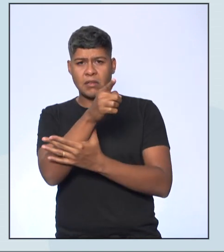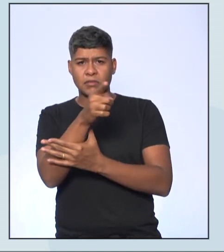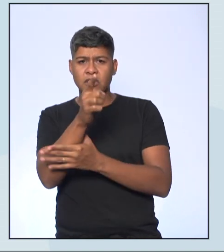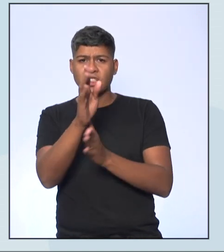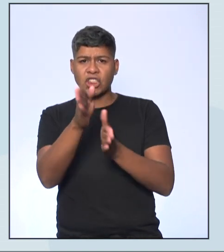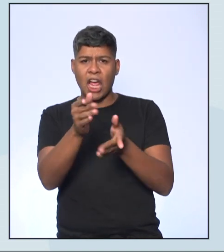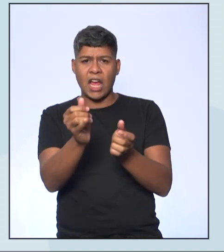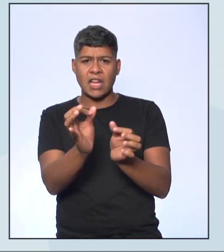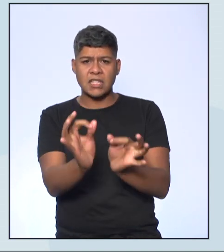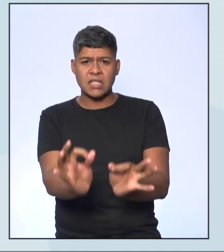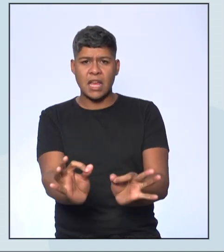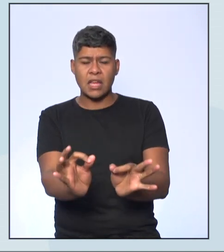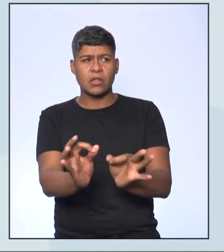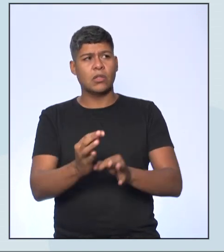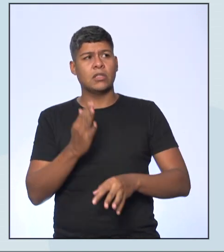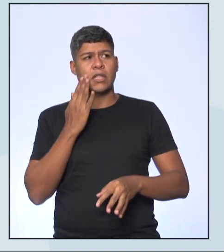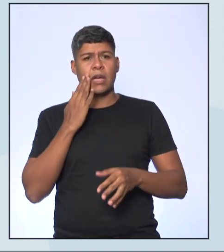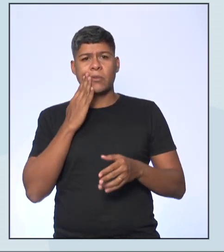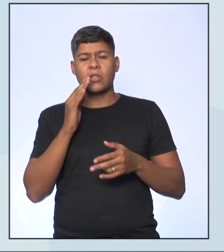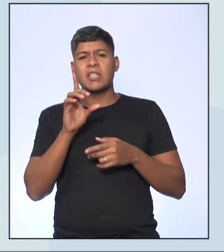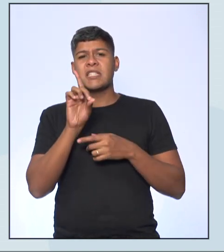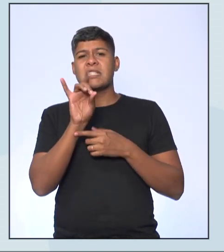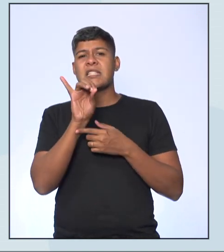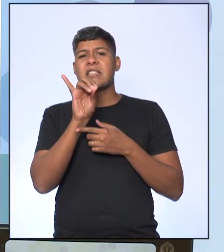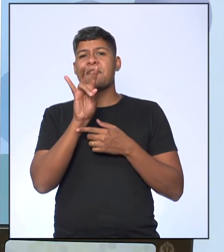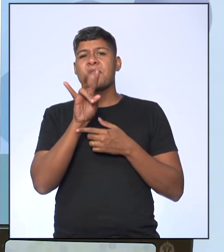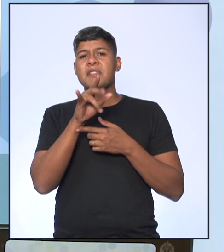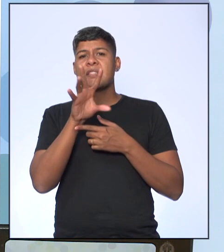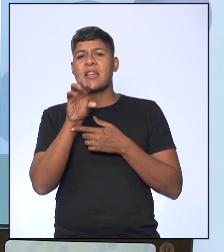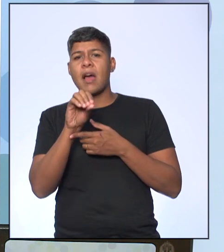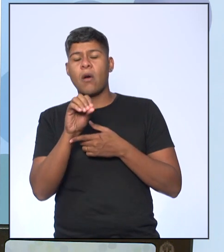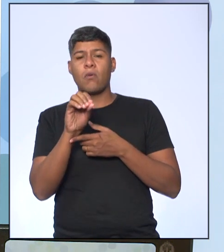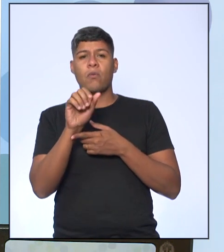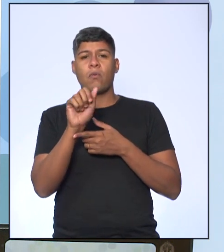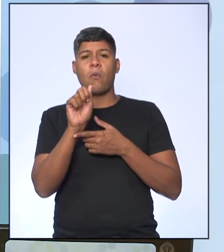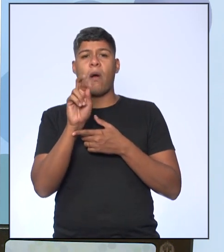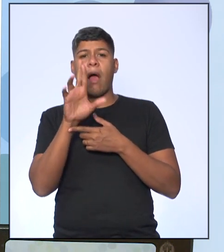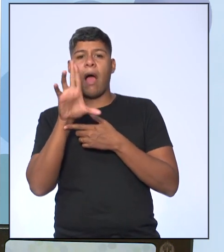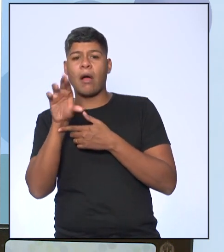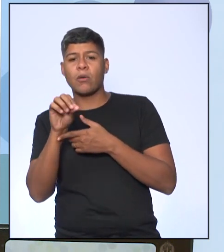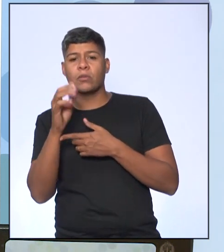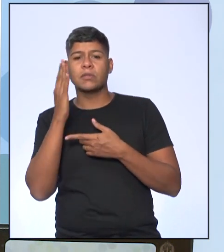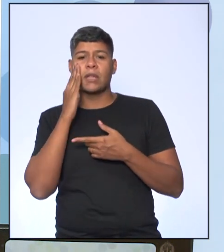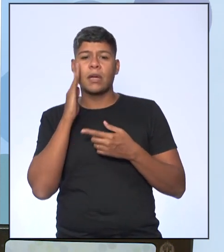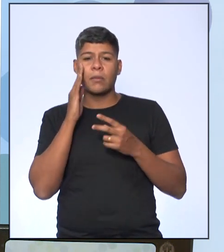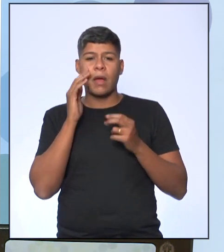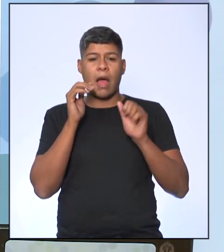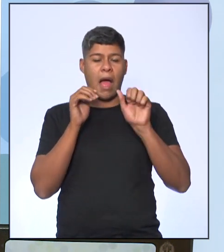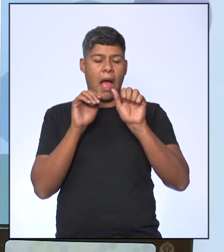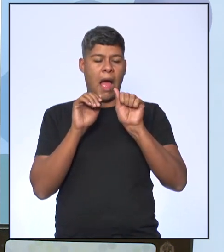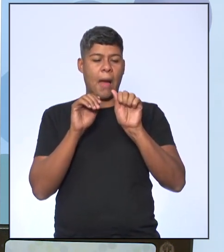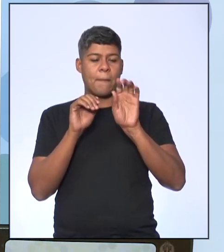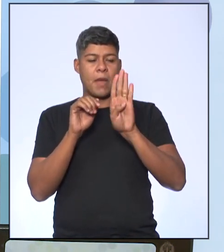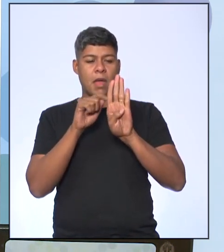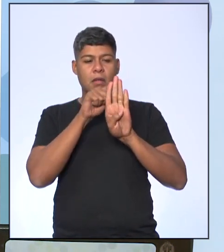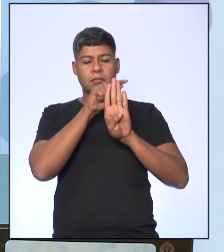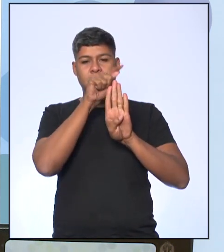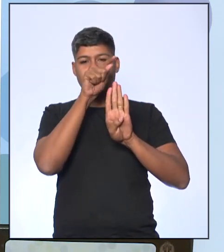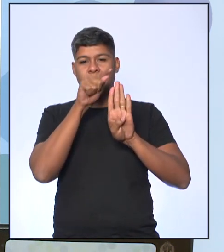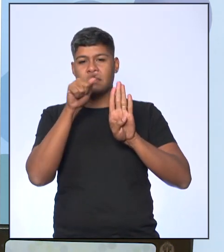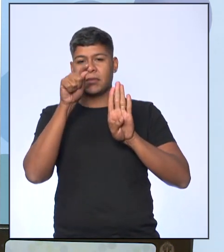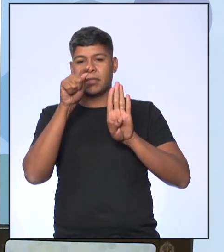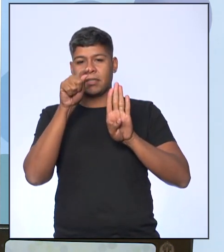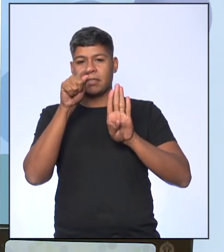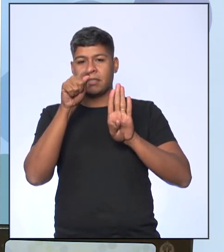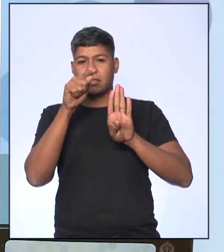por conta disso, que é a divisão do arco. Então, eu vou ter uma medida de arco. Então, eu vou ter